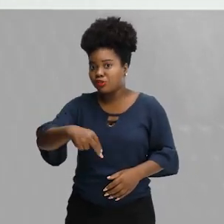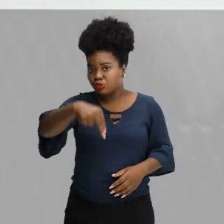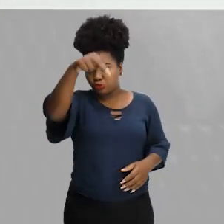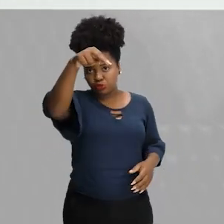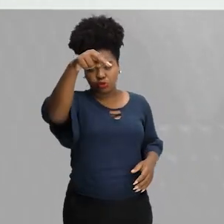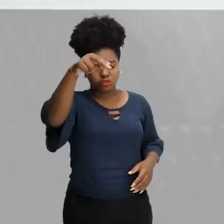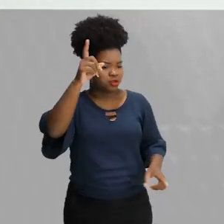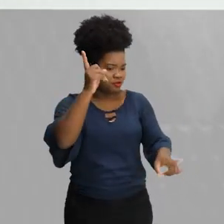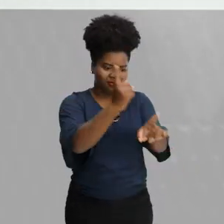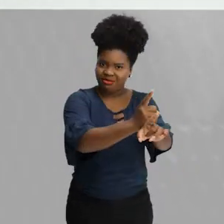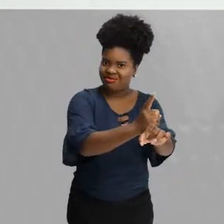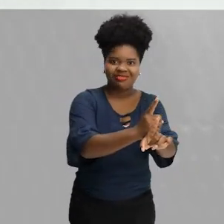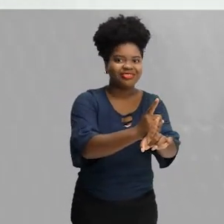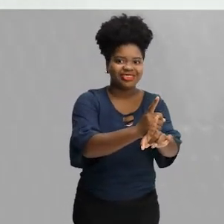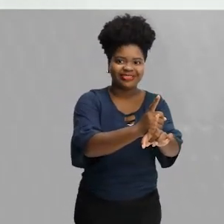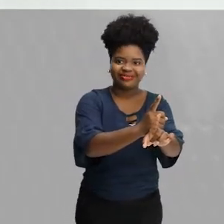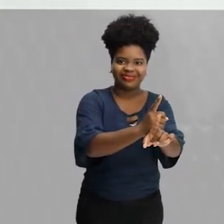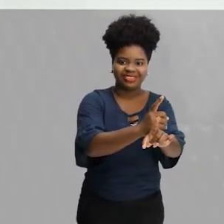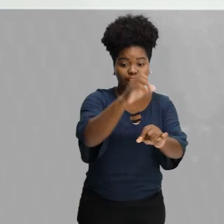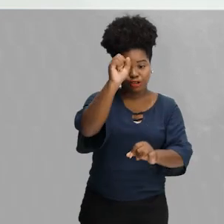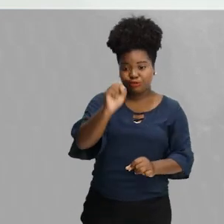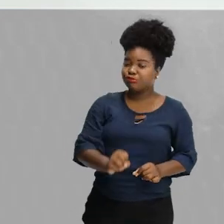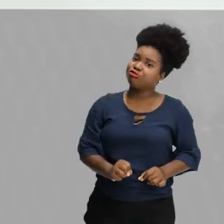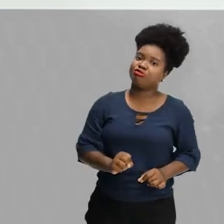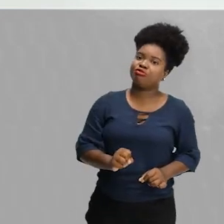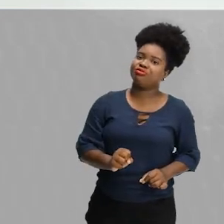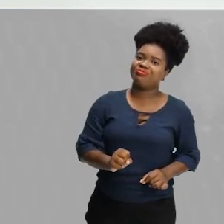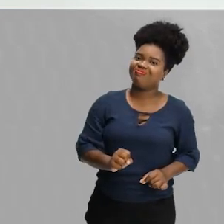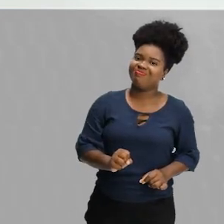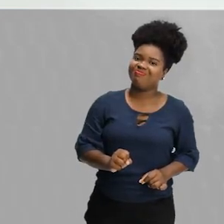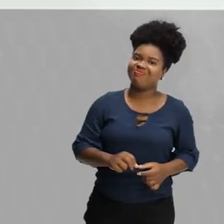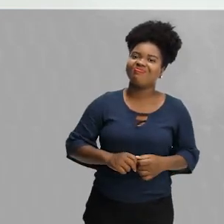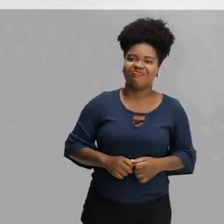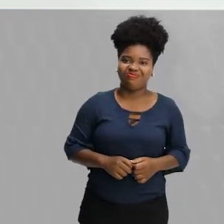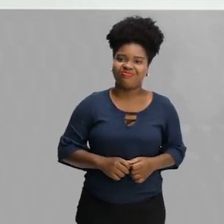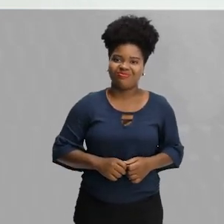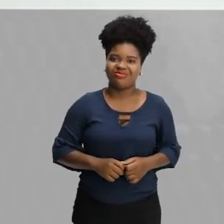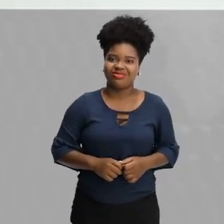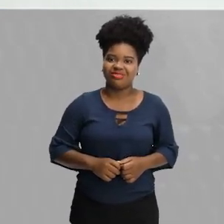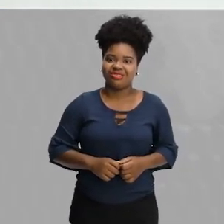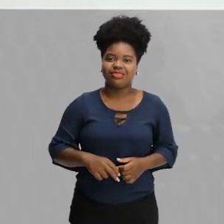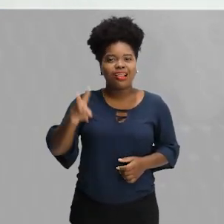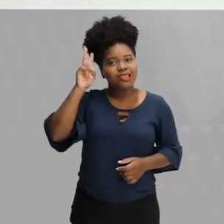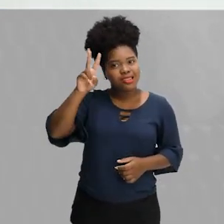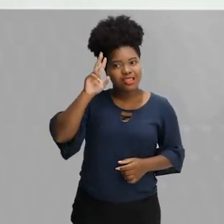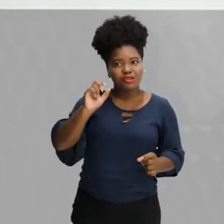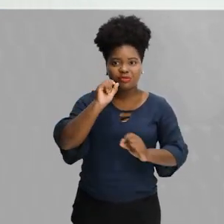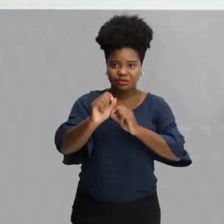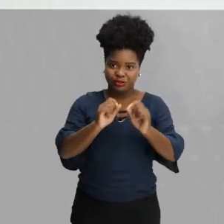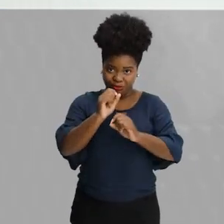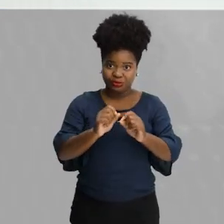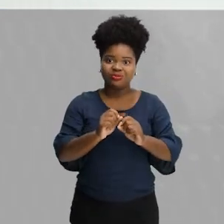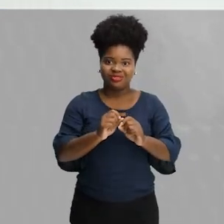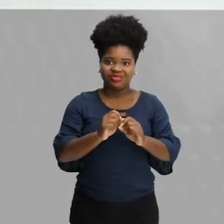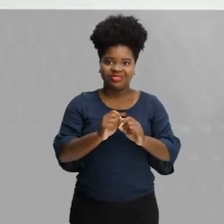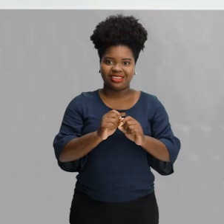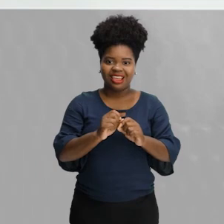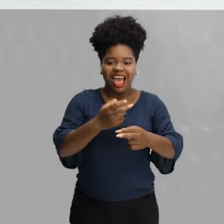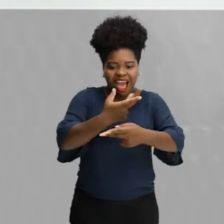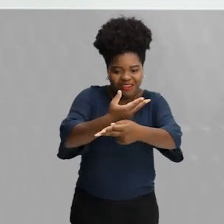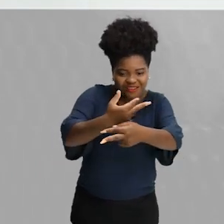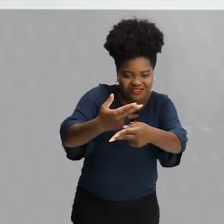Grande do Sul. Basta você lembrar, por exemplo, sobre os regionalismos da língua portuguesa. Enquanto o sulista